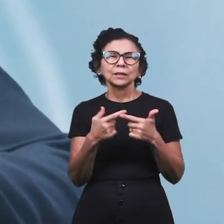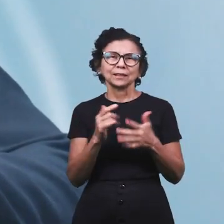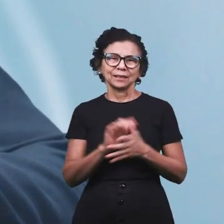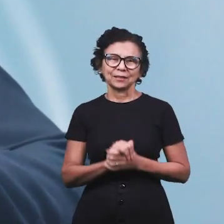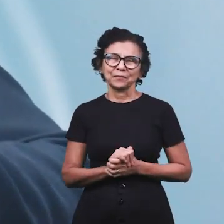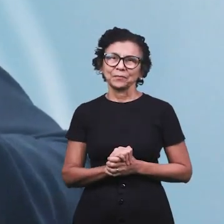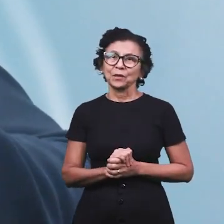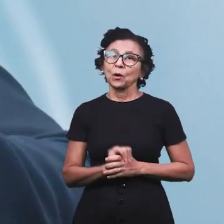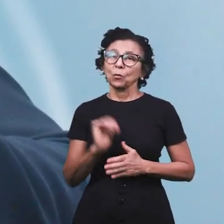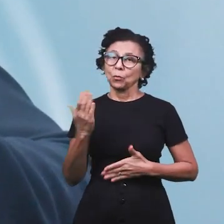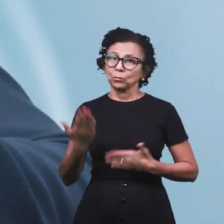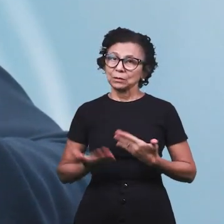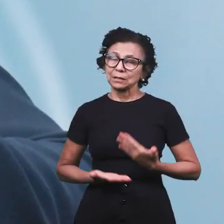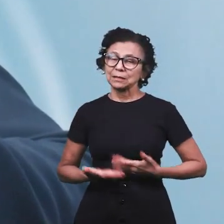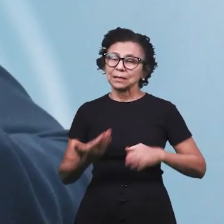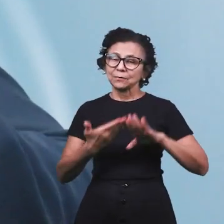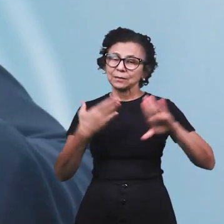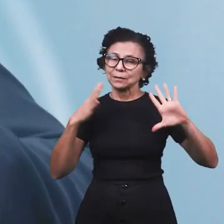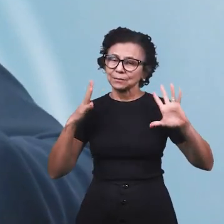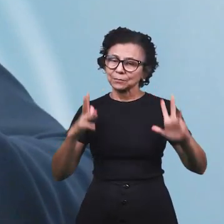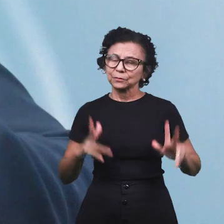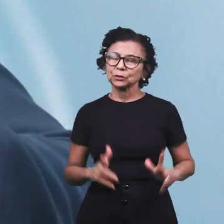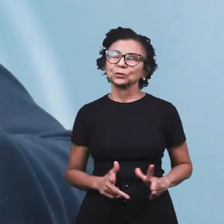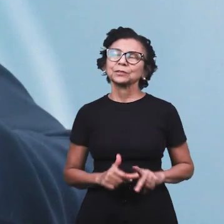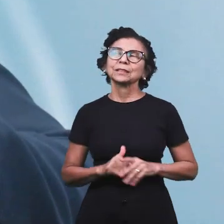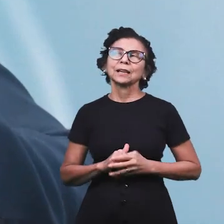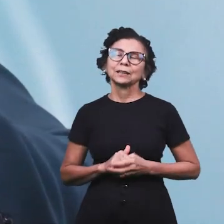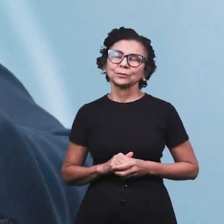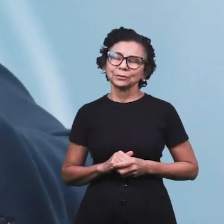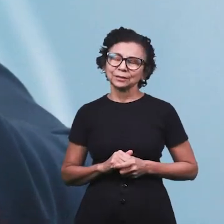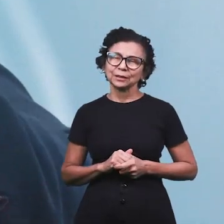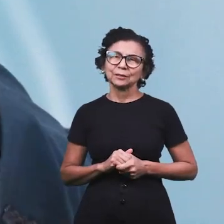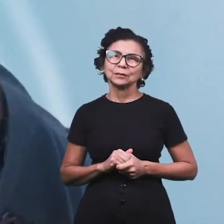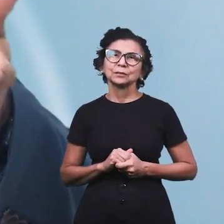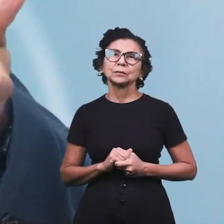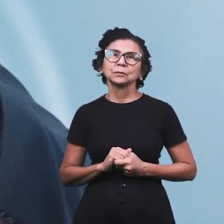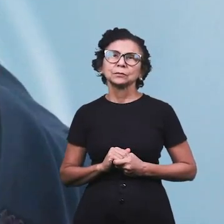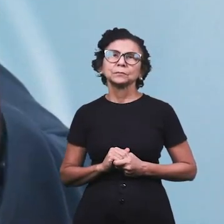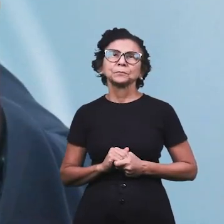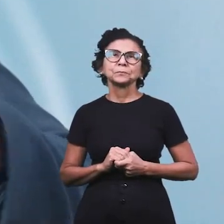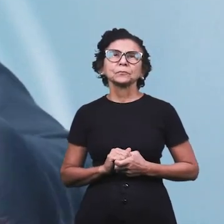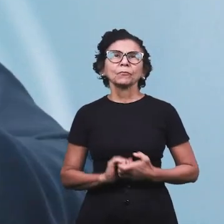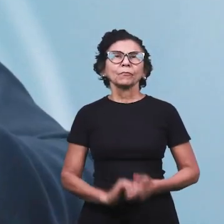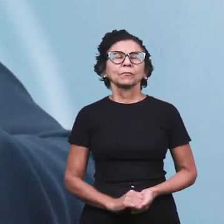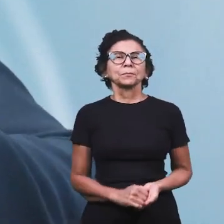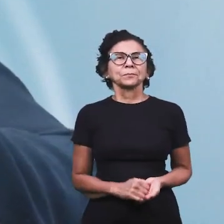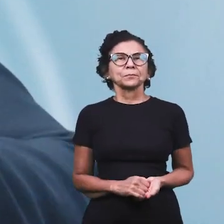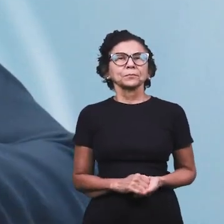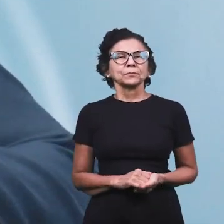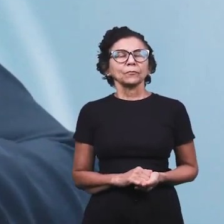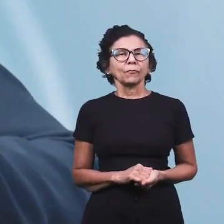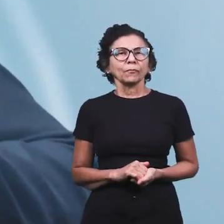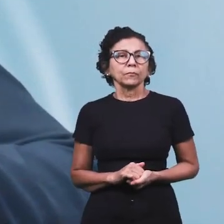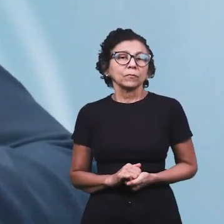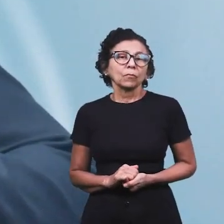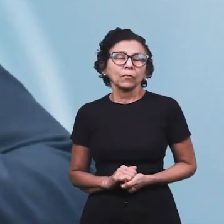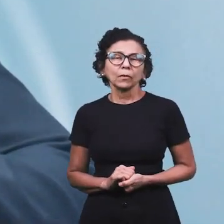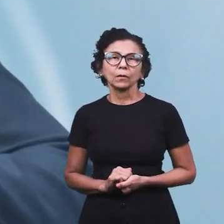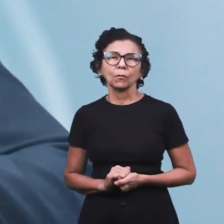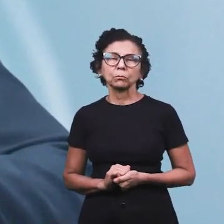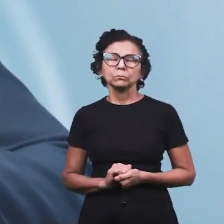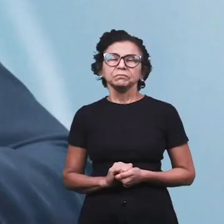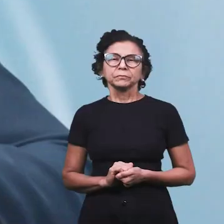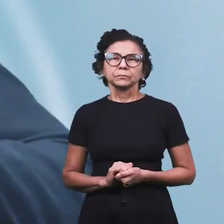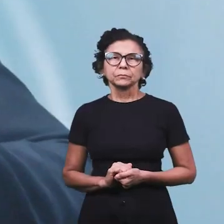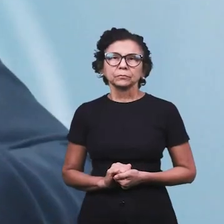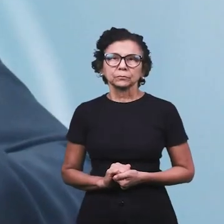servo santificado, porque o Pai Nosso também fala de santificado, né? Santificado seja o teu nome. Então, a nossa santificação é no Senhor. Então,